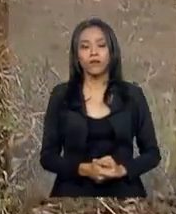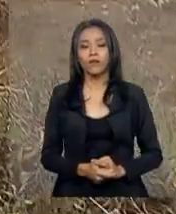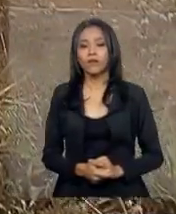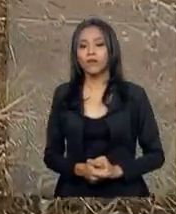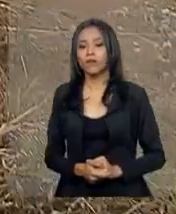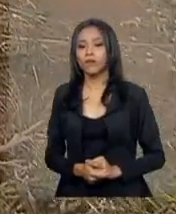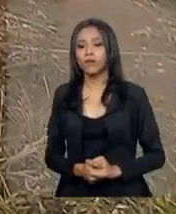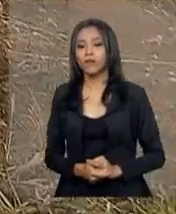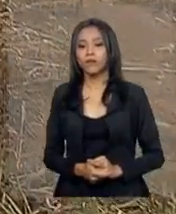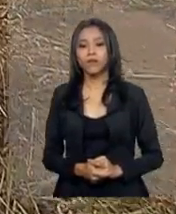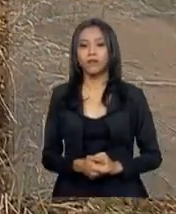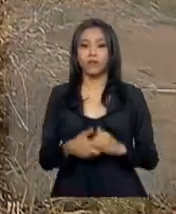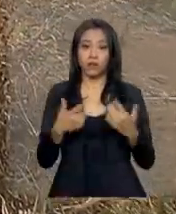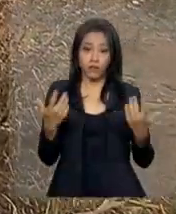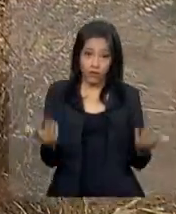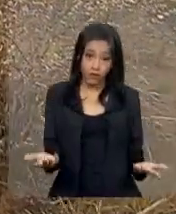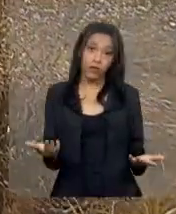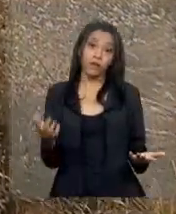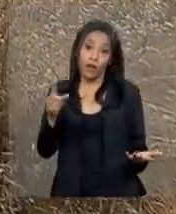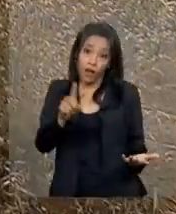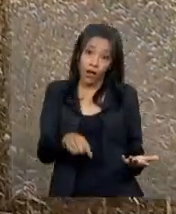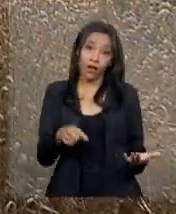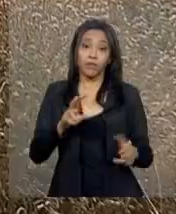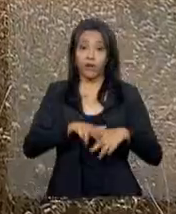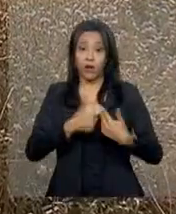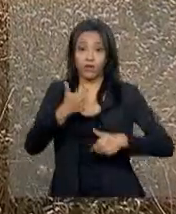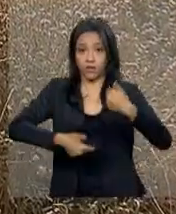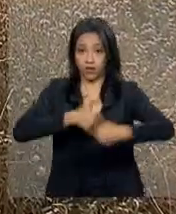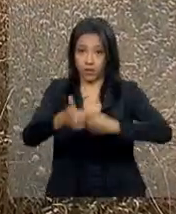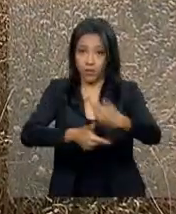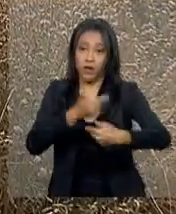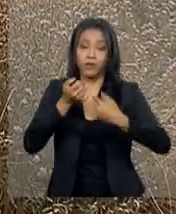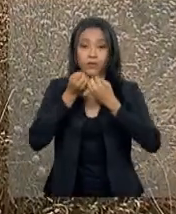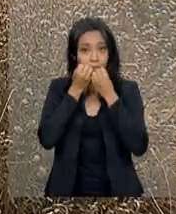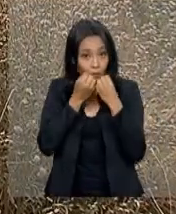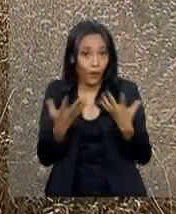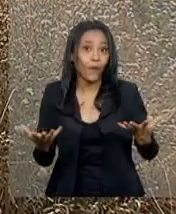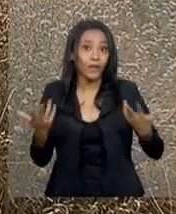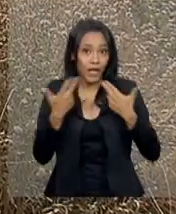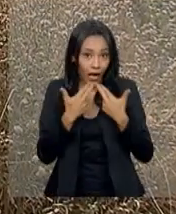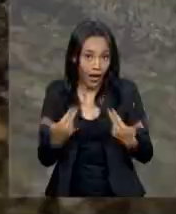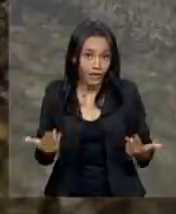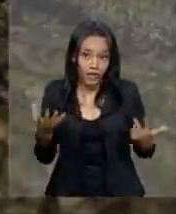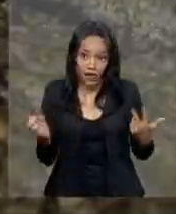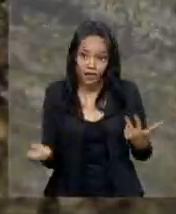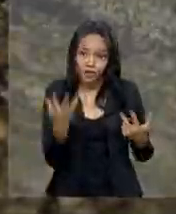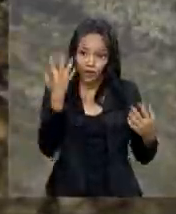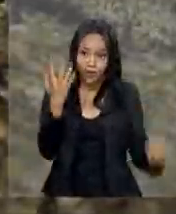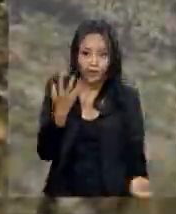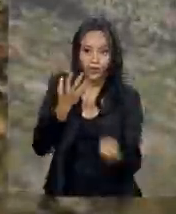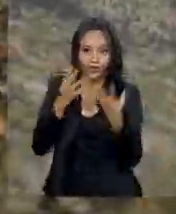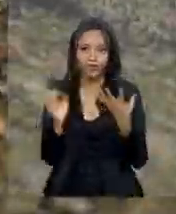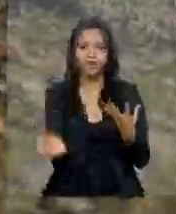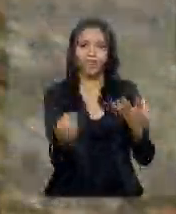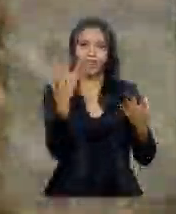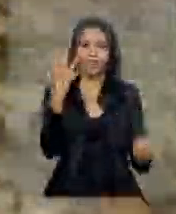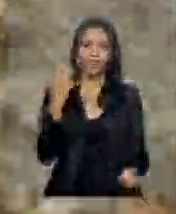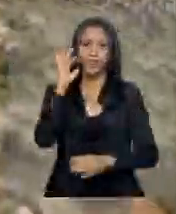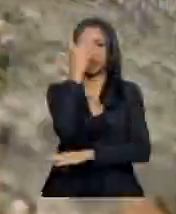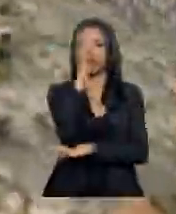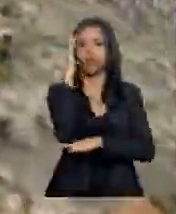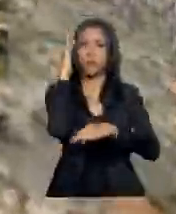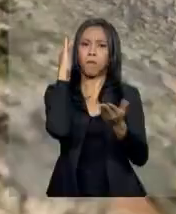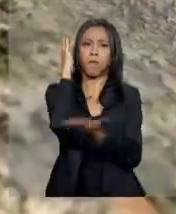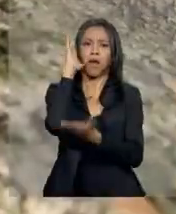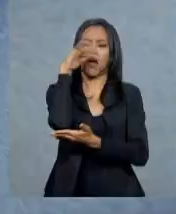e a partir de iniciativas assim boas notícias já começam a surgir os índices de desmatamento na amazônia